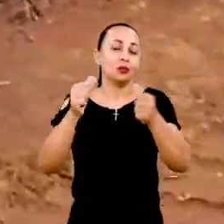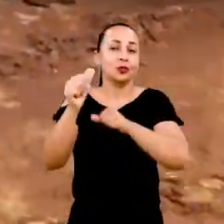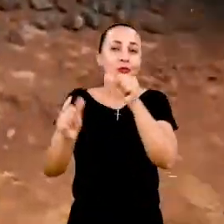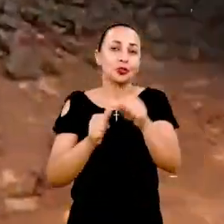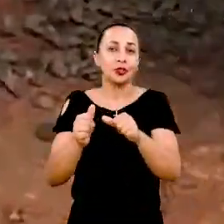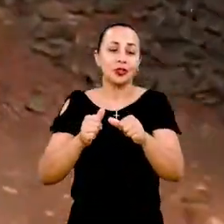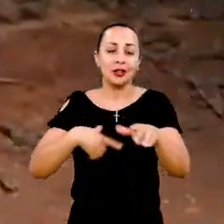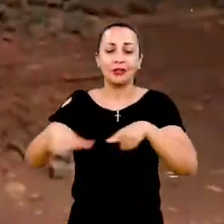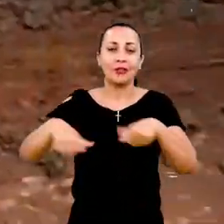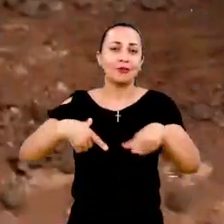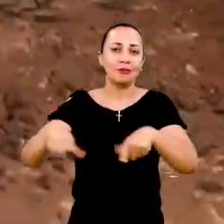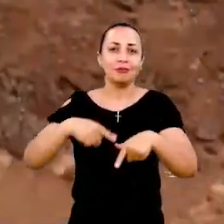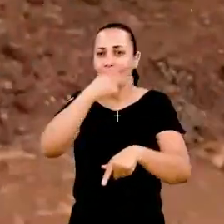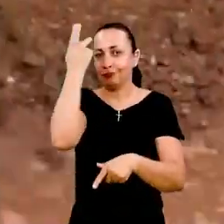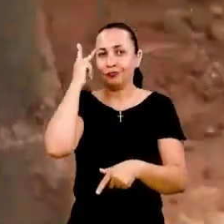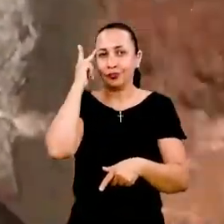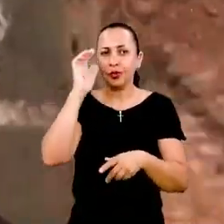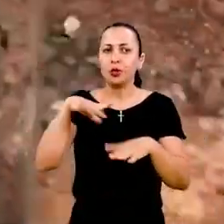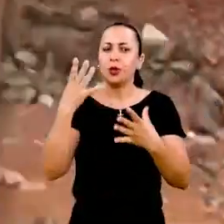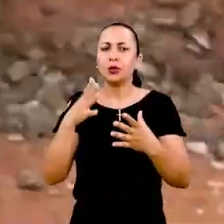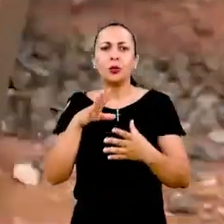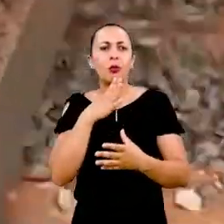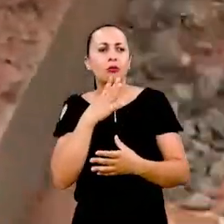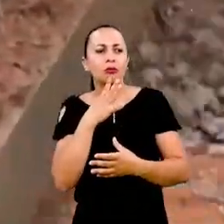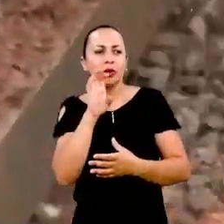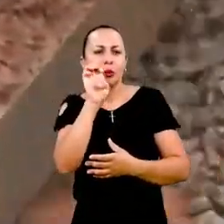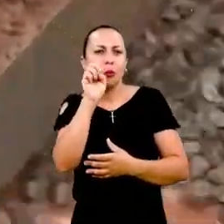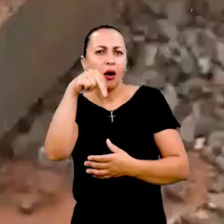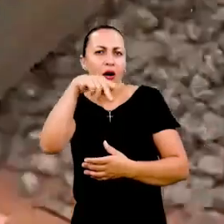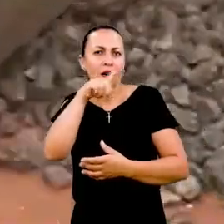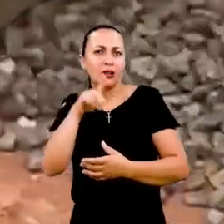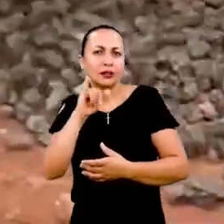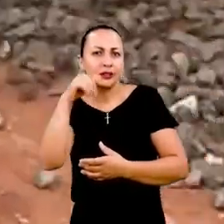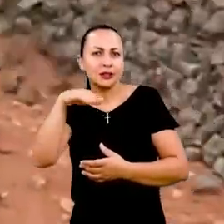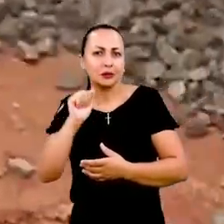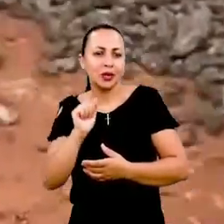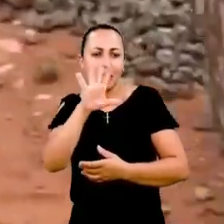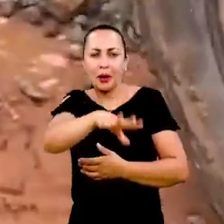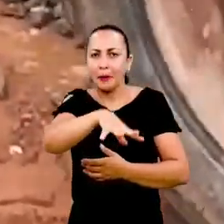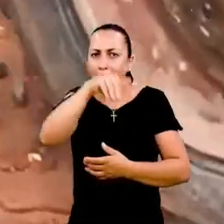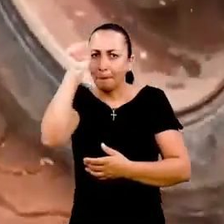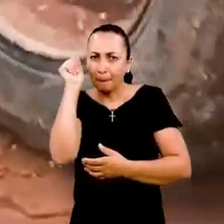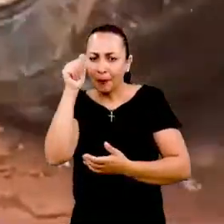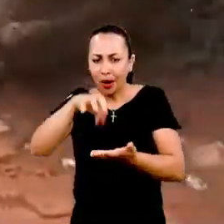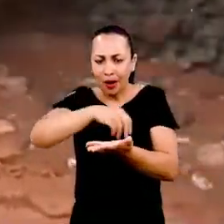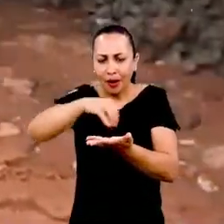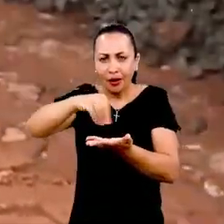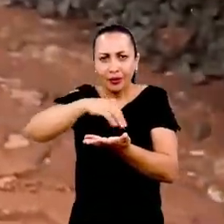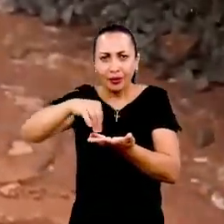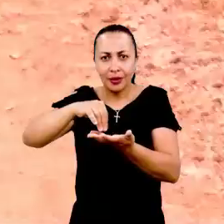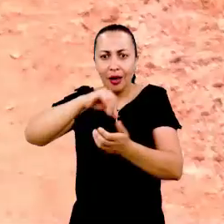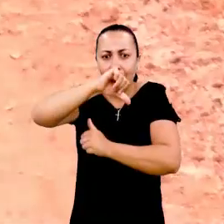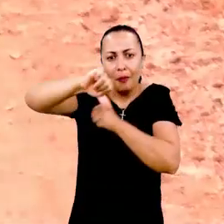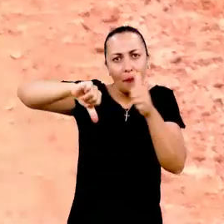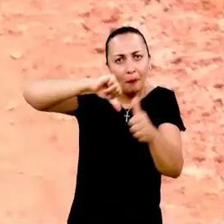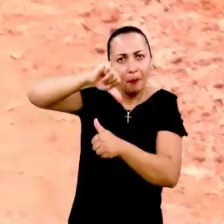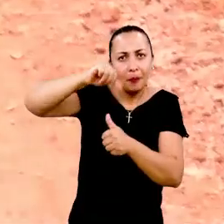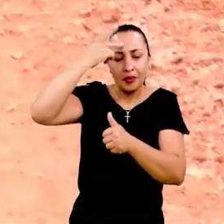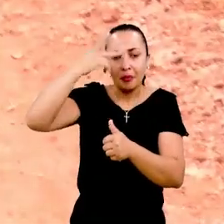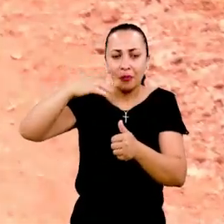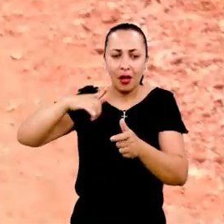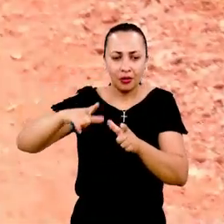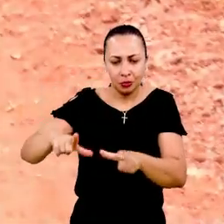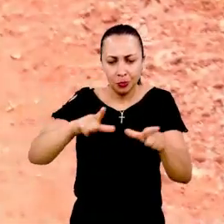obra. Então, quando a gente soube de uma enzima que pega o solo do local e transforma ele em um solo que dá